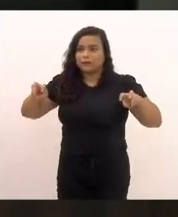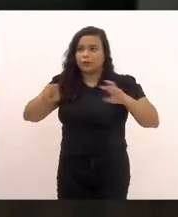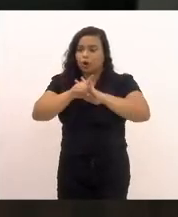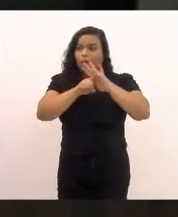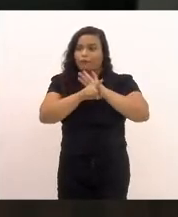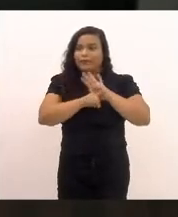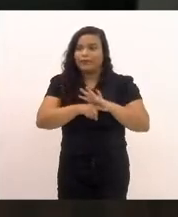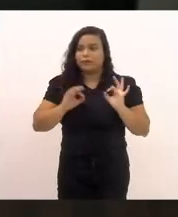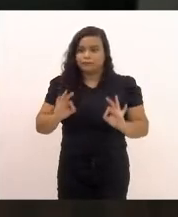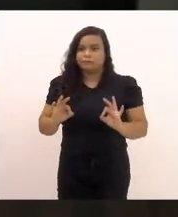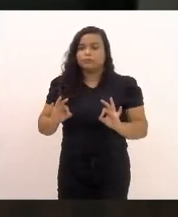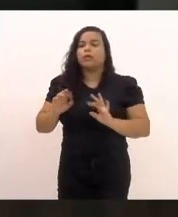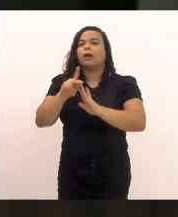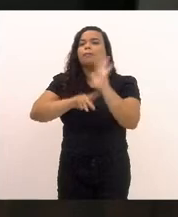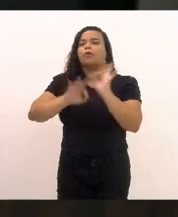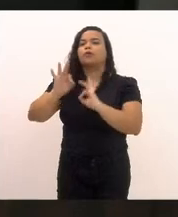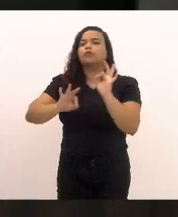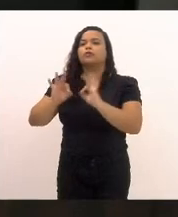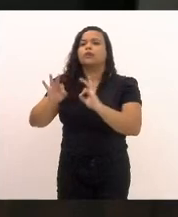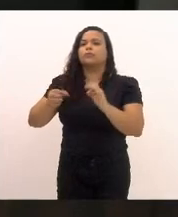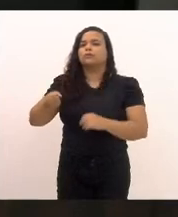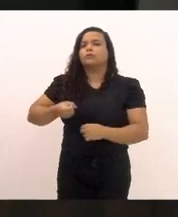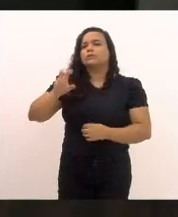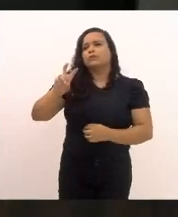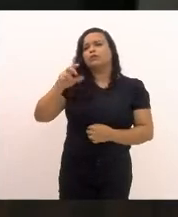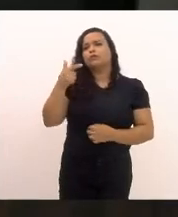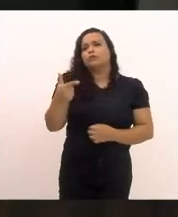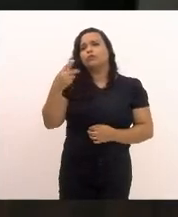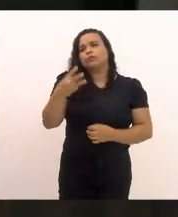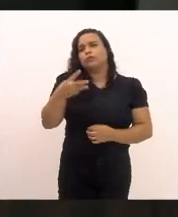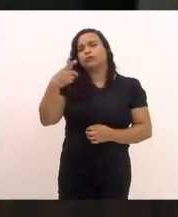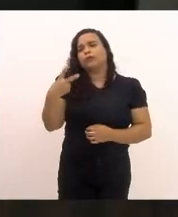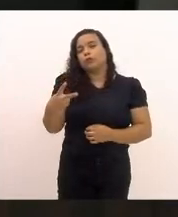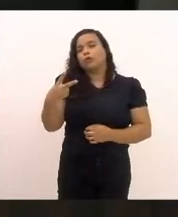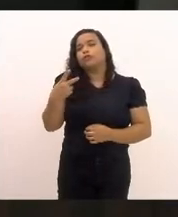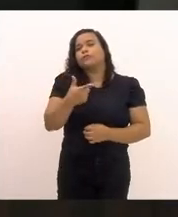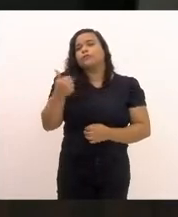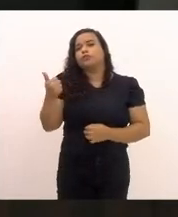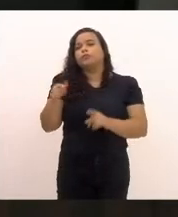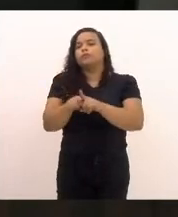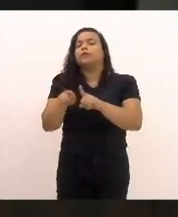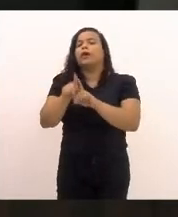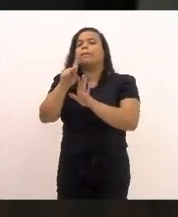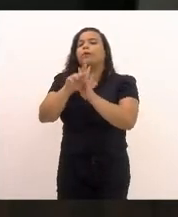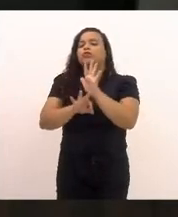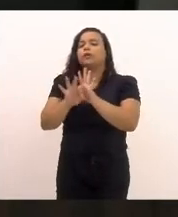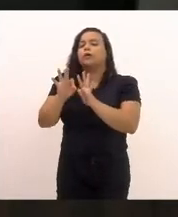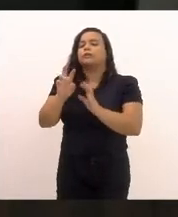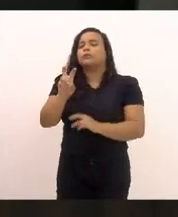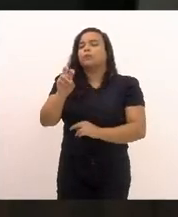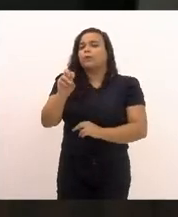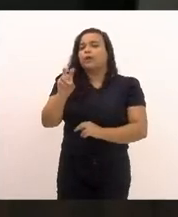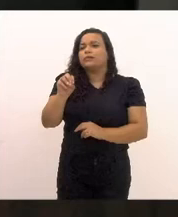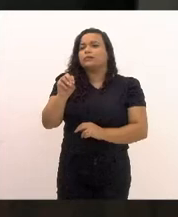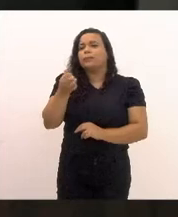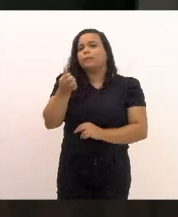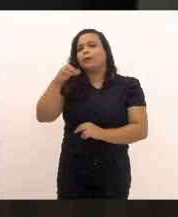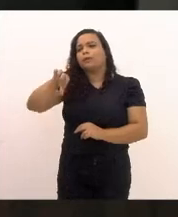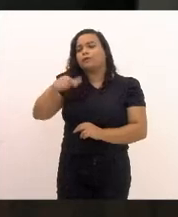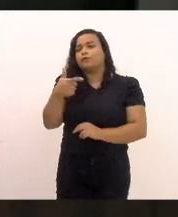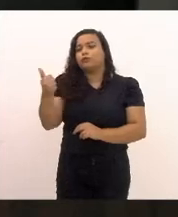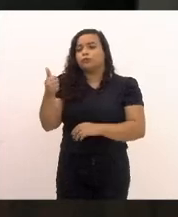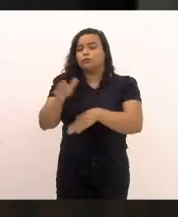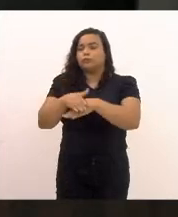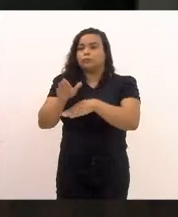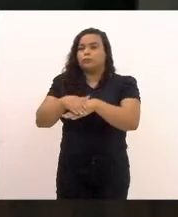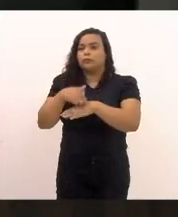prazo. Projeto número 5232, de 21, e o projeto 5069, de 21, da deputada enfermeira Regiane. Os senhores